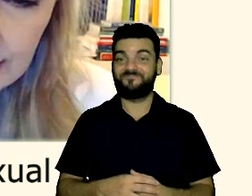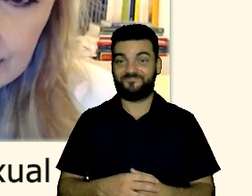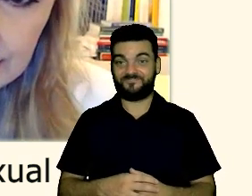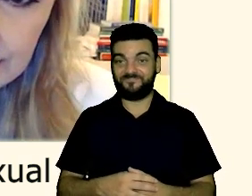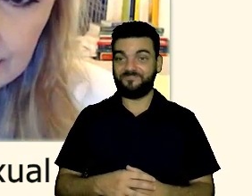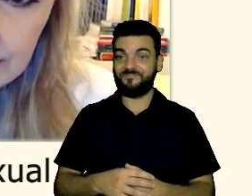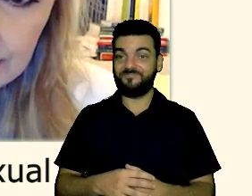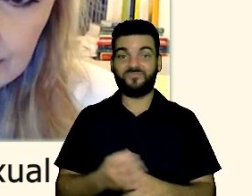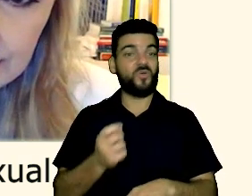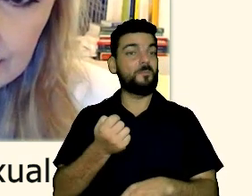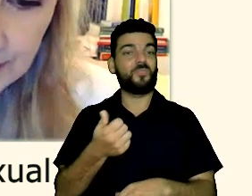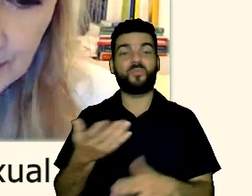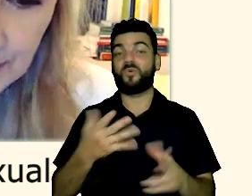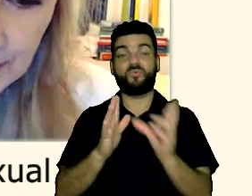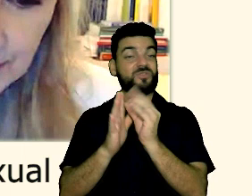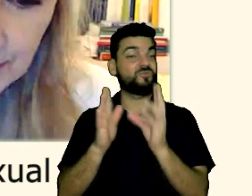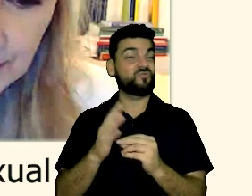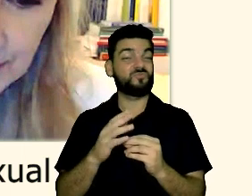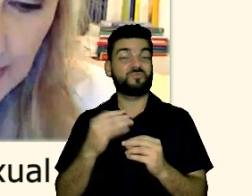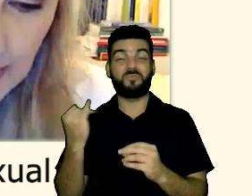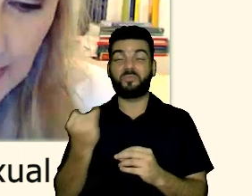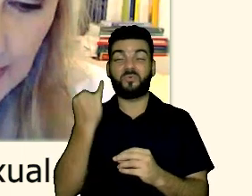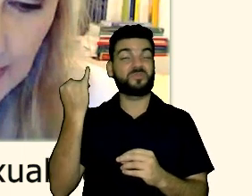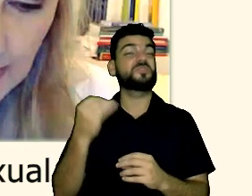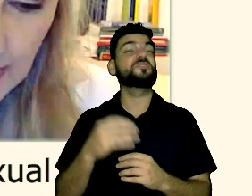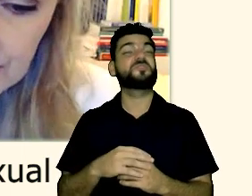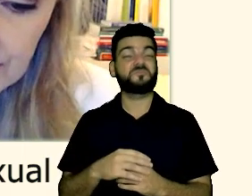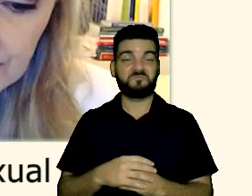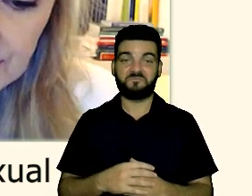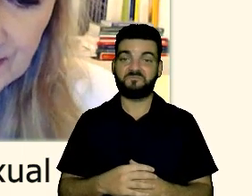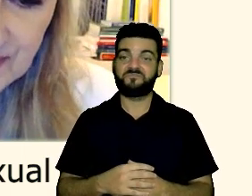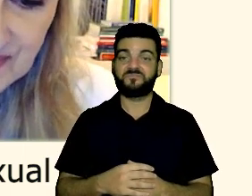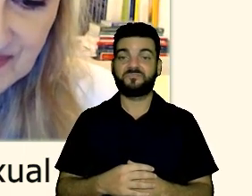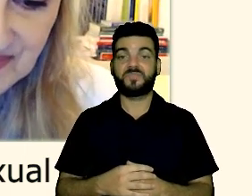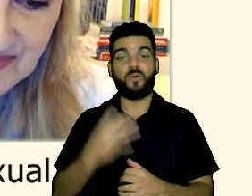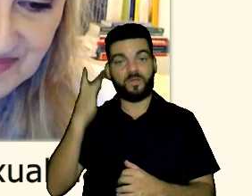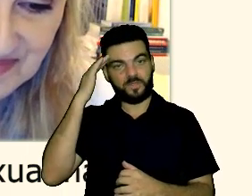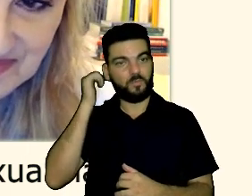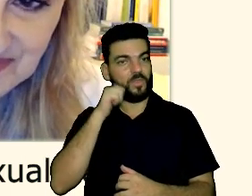verdade, nós estamos já com 1 minuto estourados no horário, né?